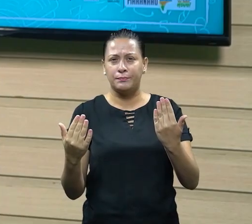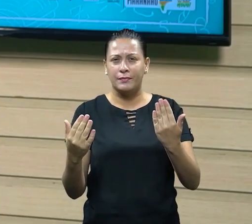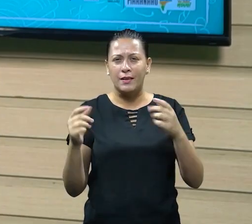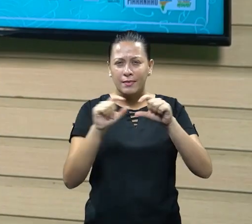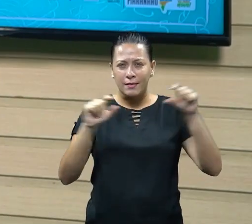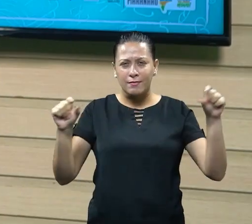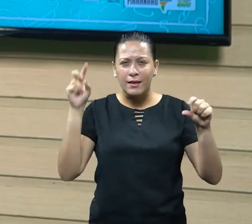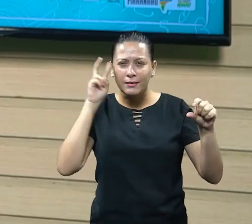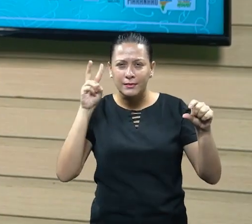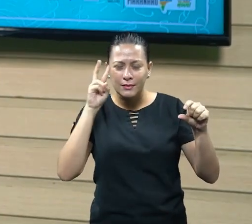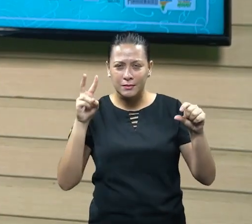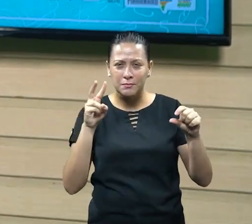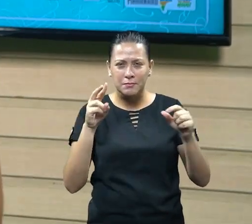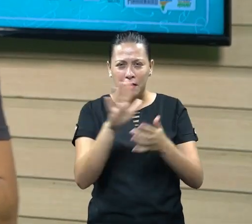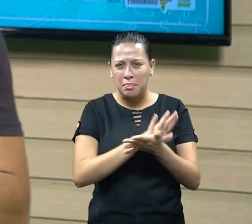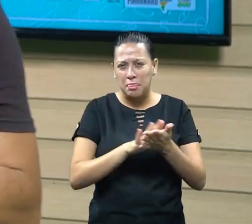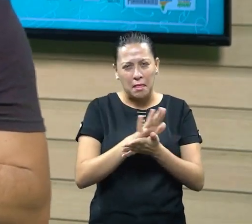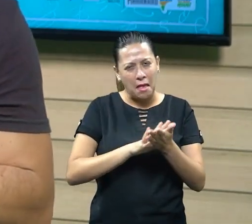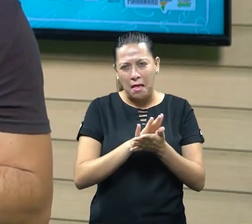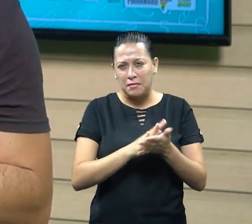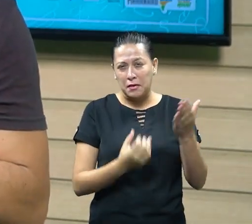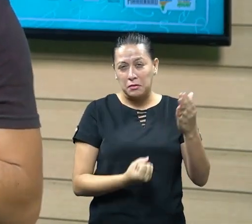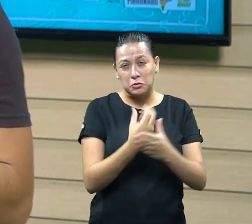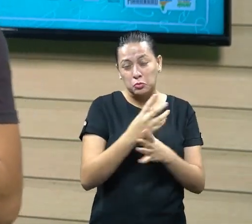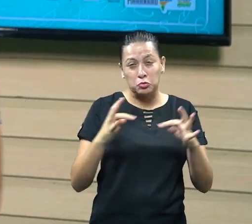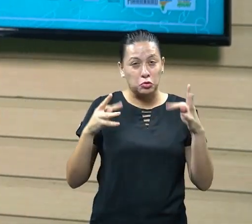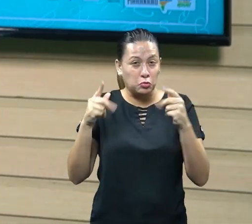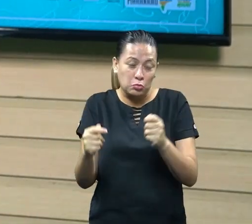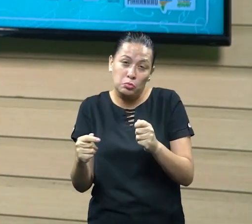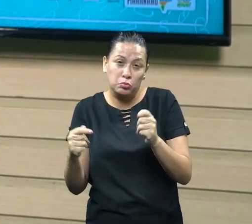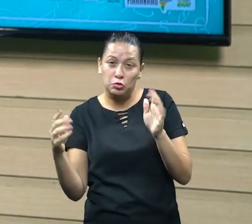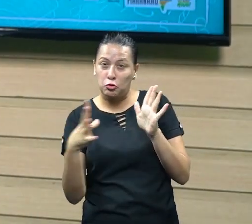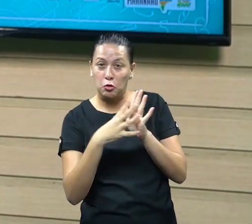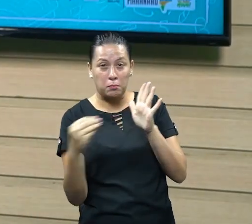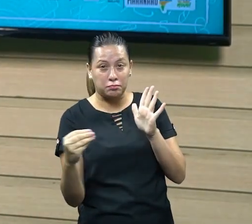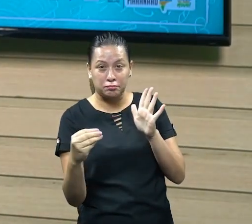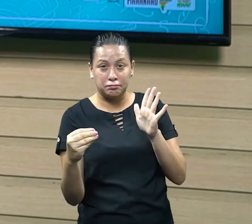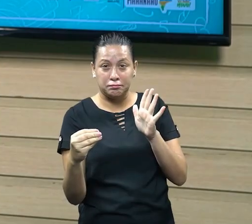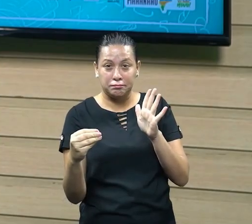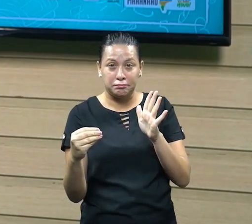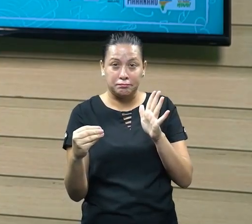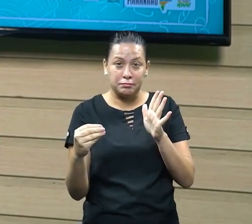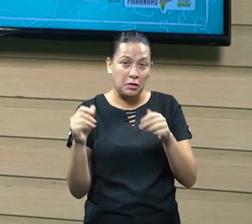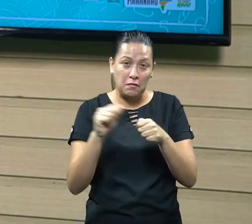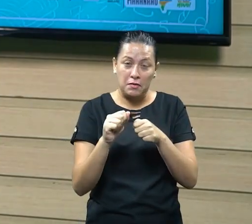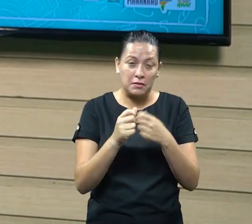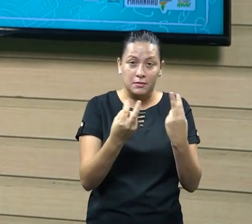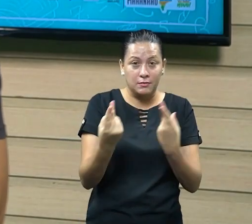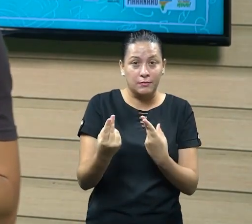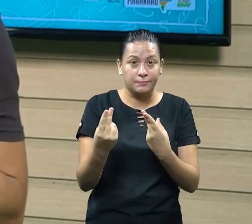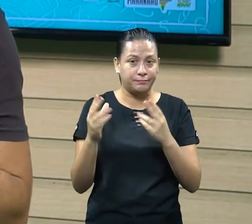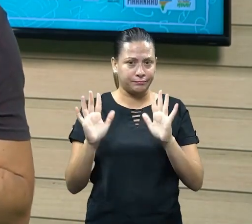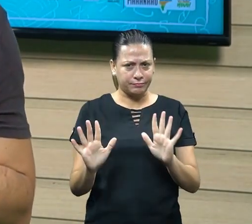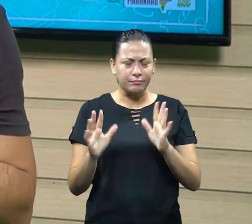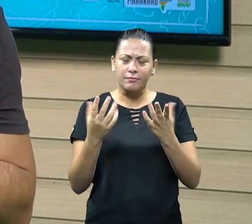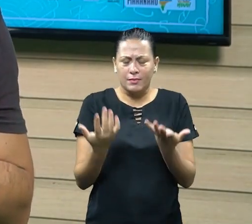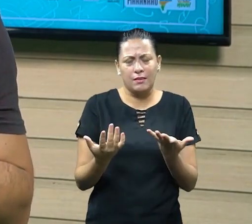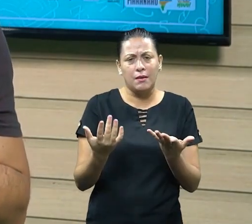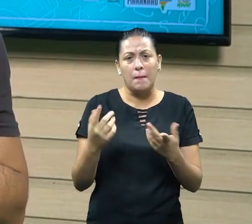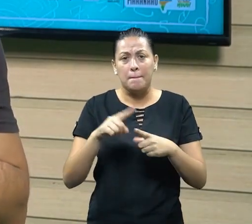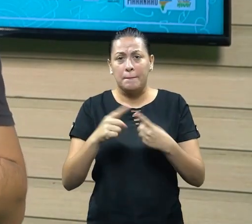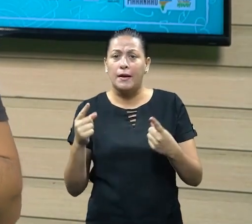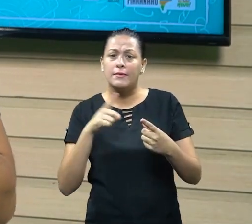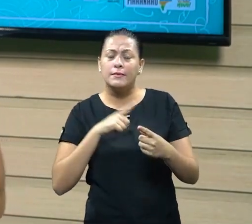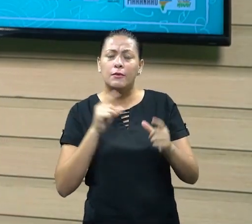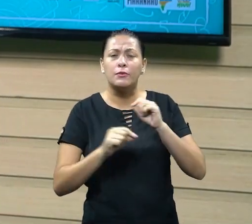Não é bem ao pé da letra. Não é que você vai copiar literalmente a sua concorrente, mas você vai pegar informações para ter base,